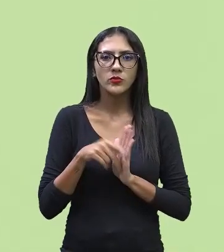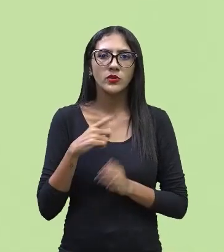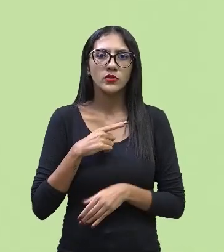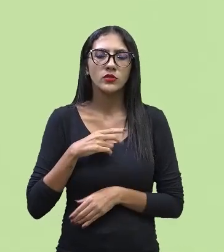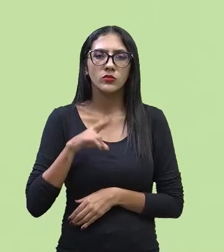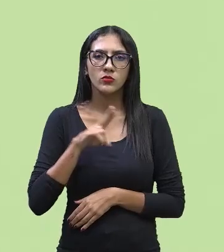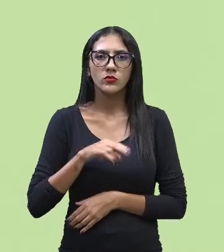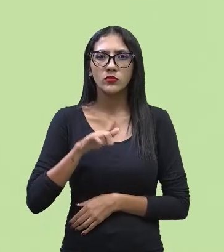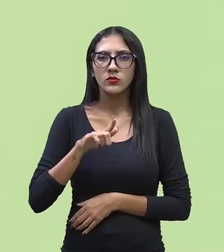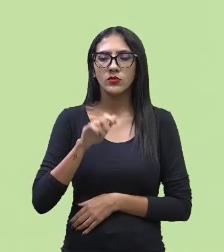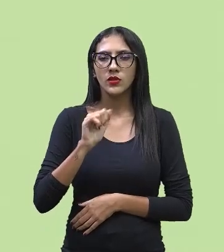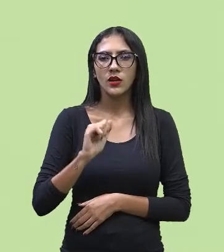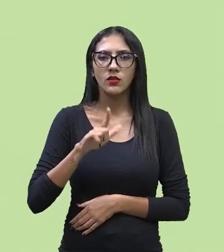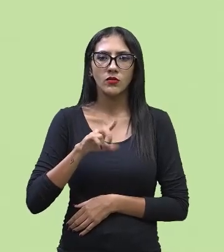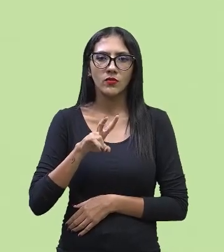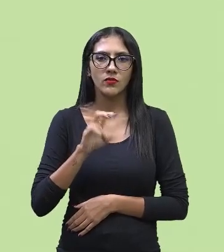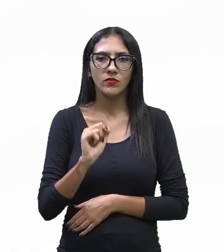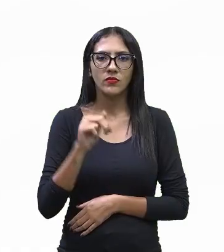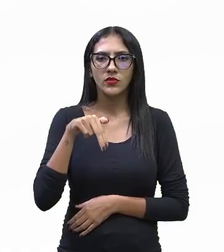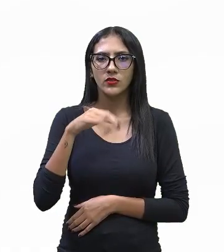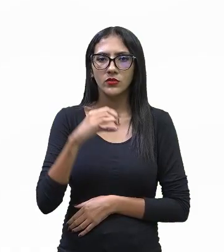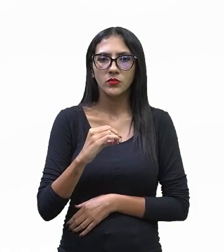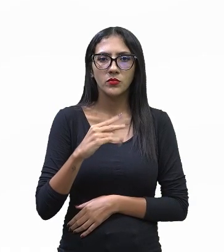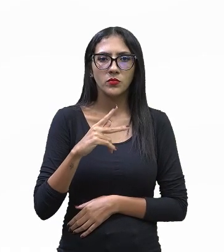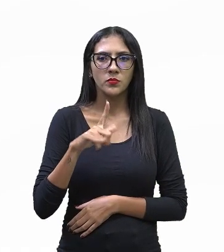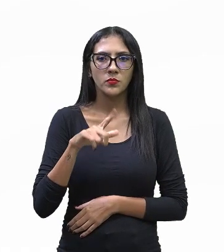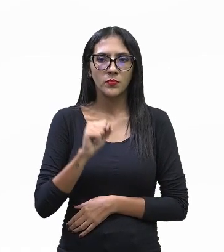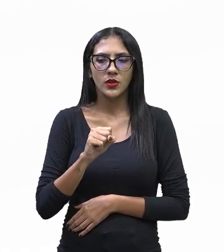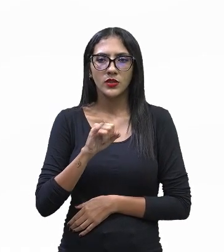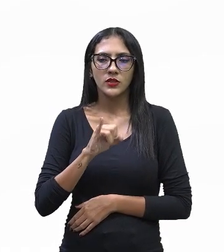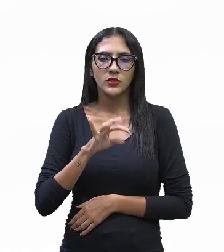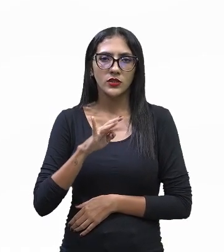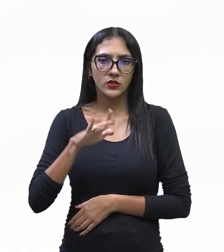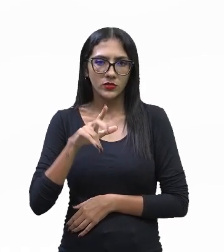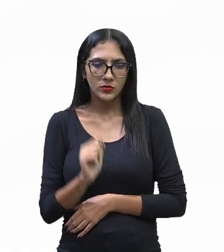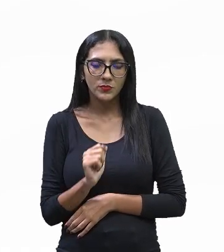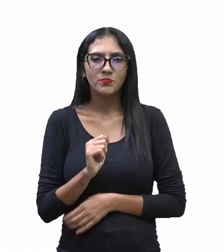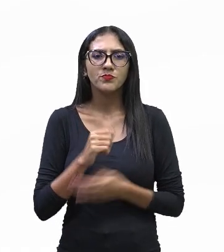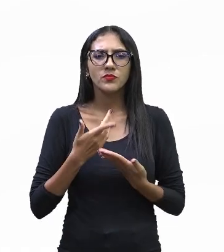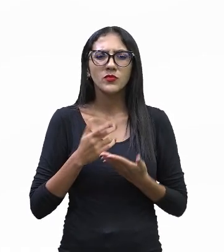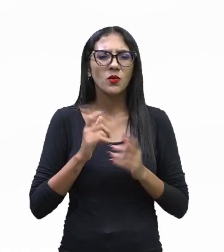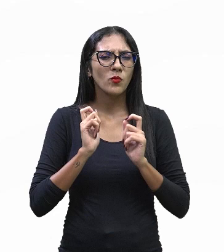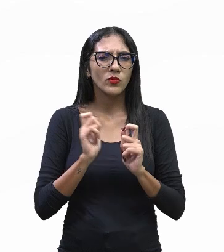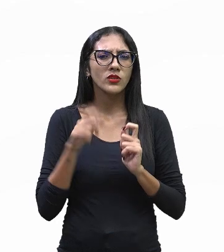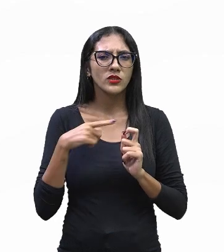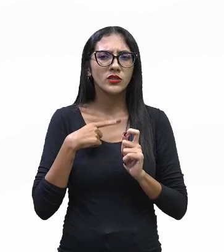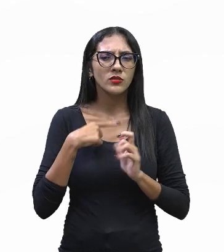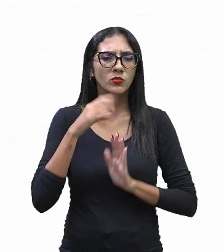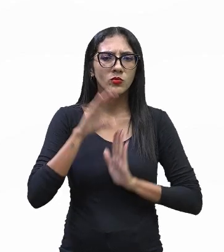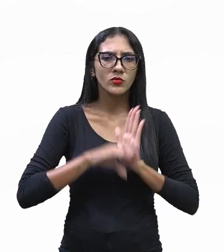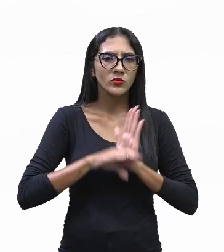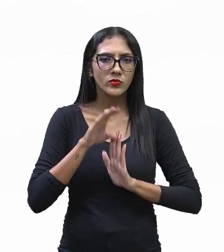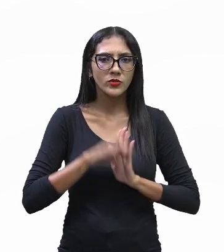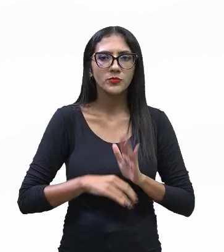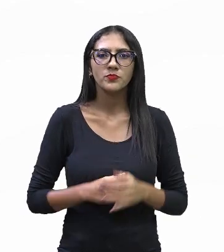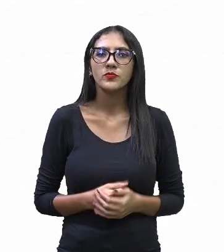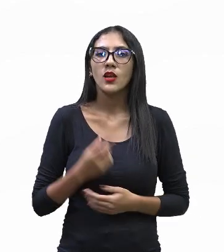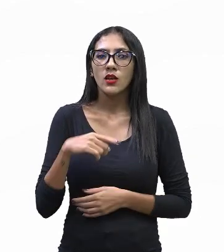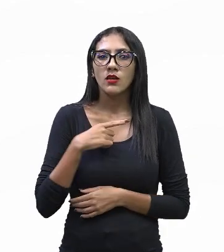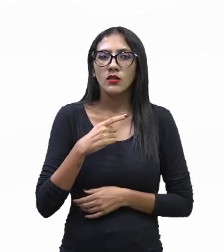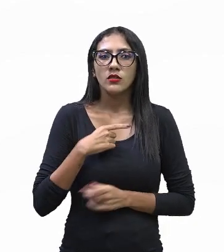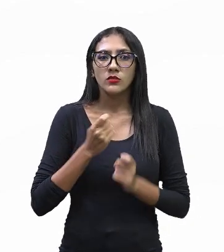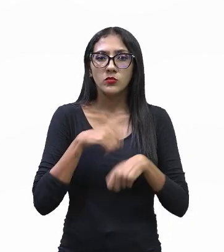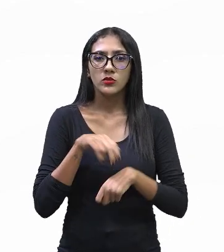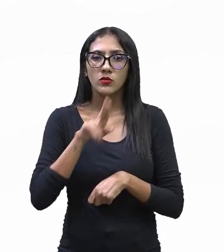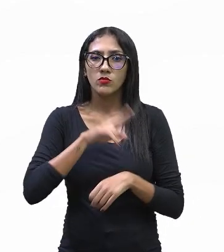a galvanoplastia. Nós vamos avançar e falar um pouquinho dela. Então, a galvanoplastia é um processo responsável pela produção